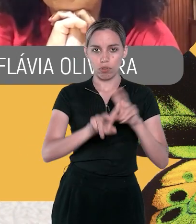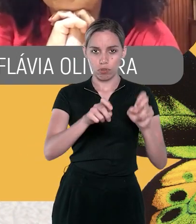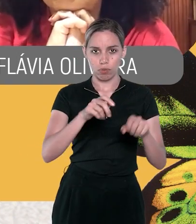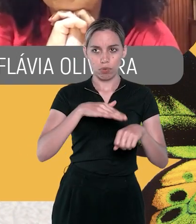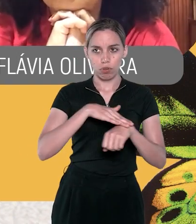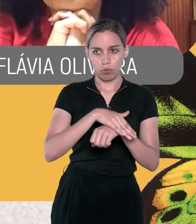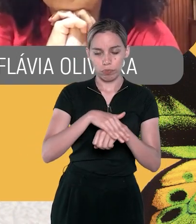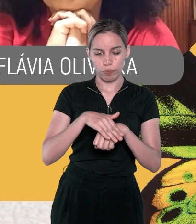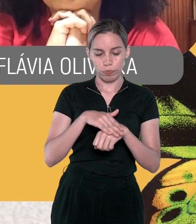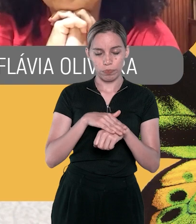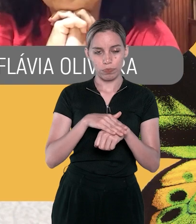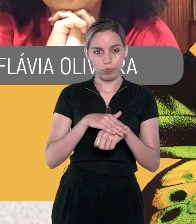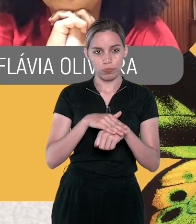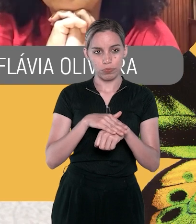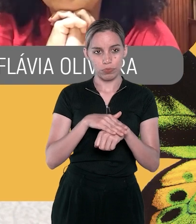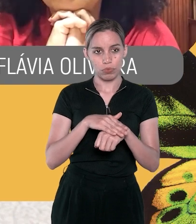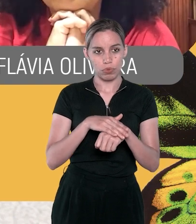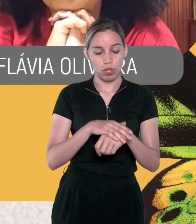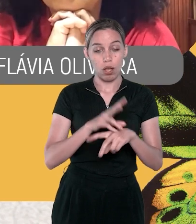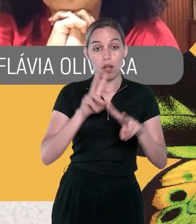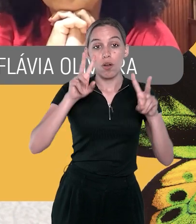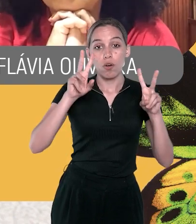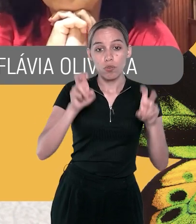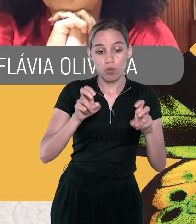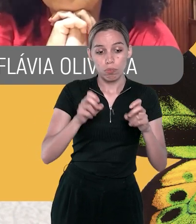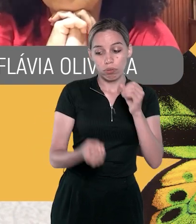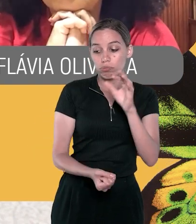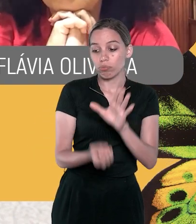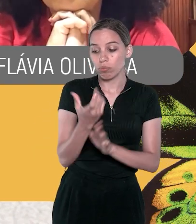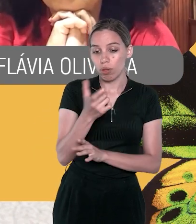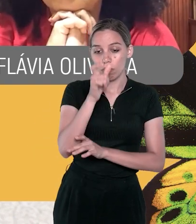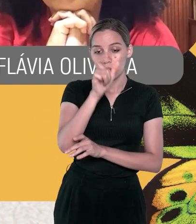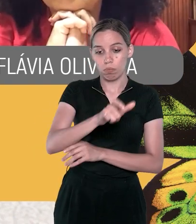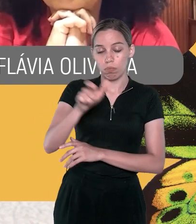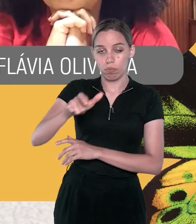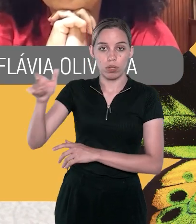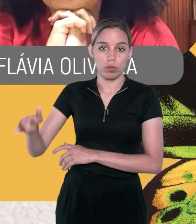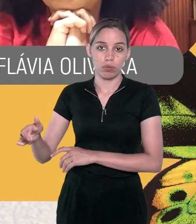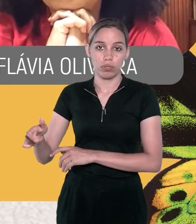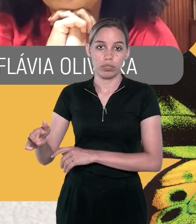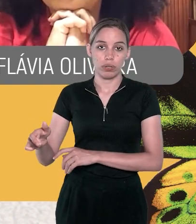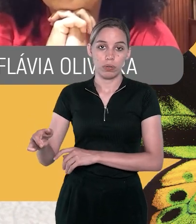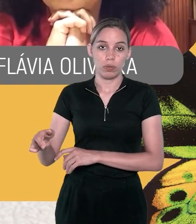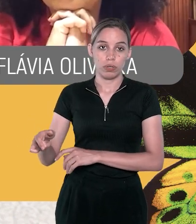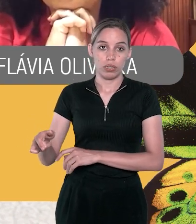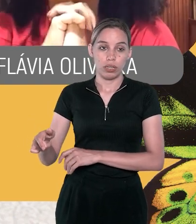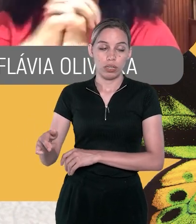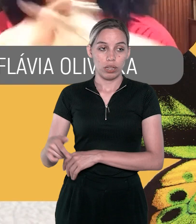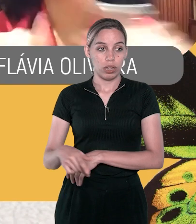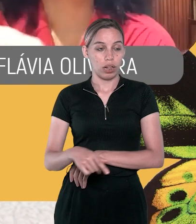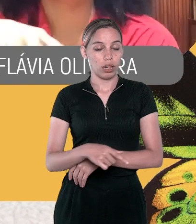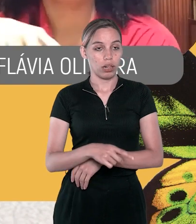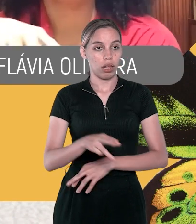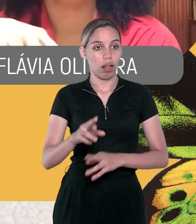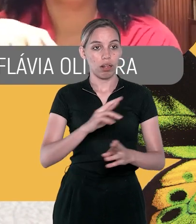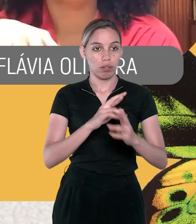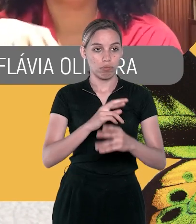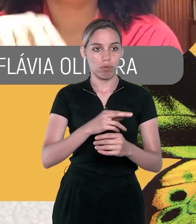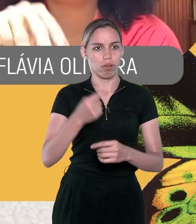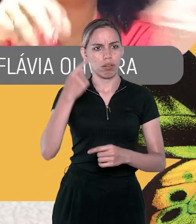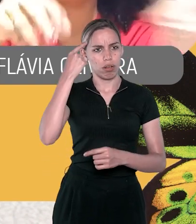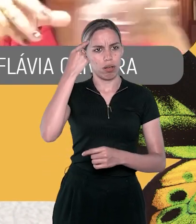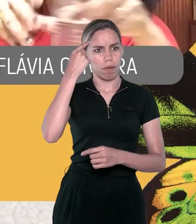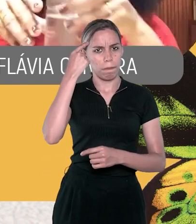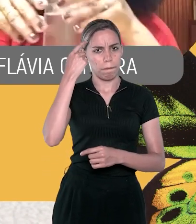conversas, na questão da elaboração dos personagens, frente a essa preocupação que você tem, e eu